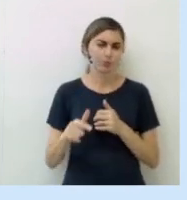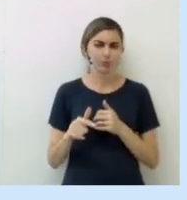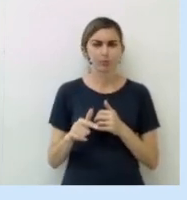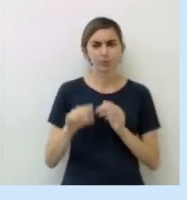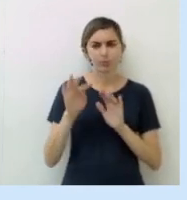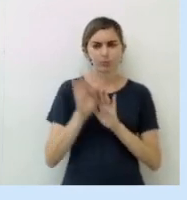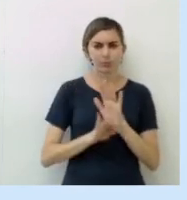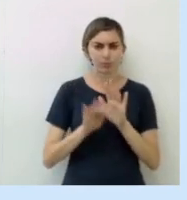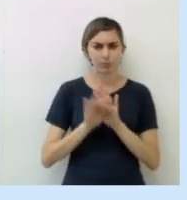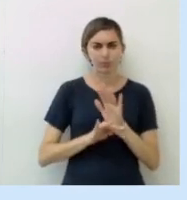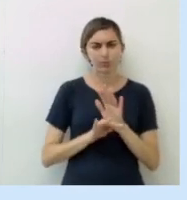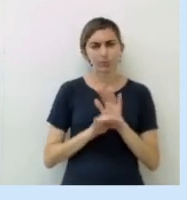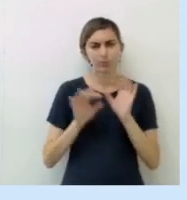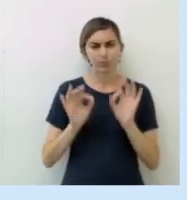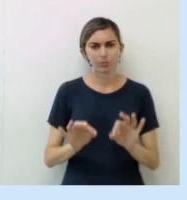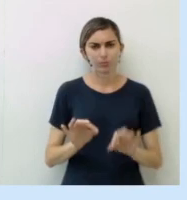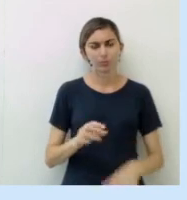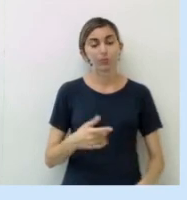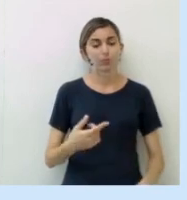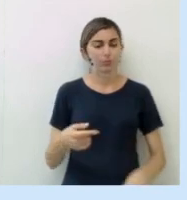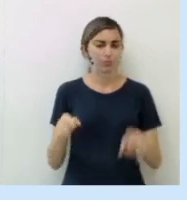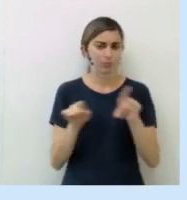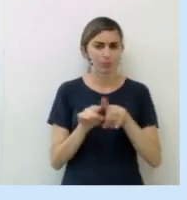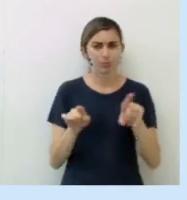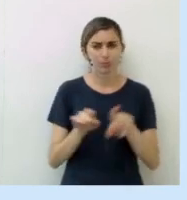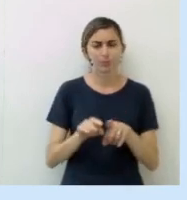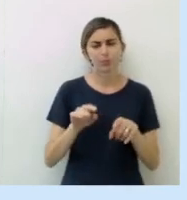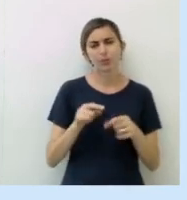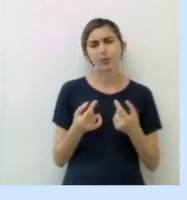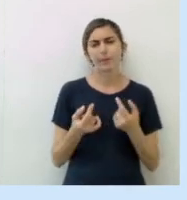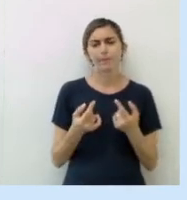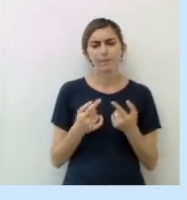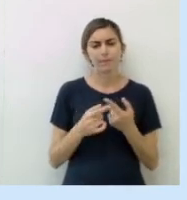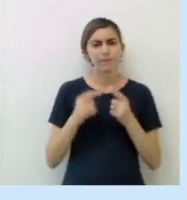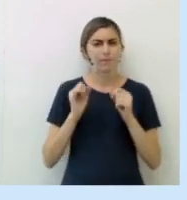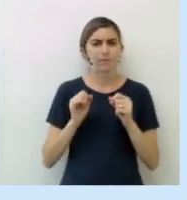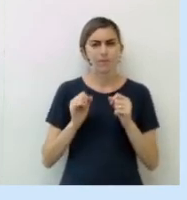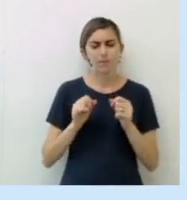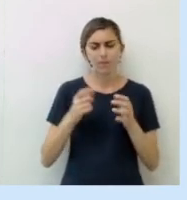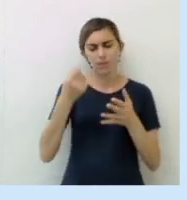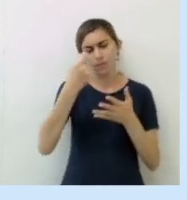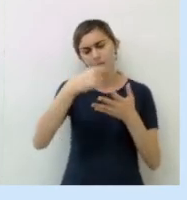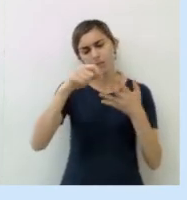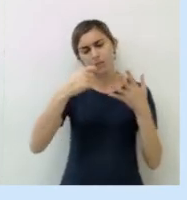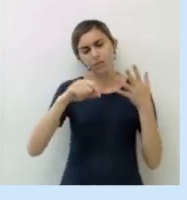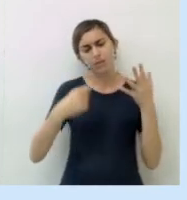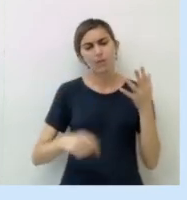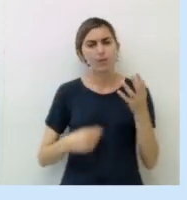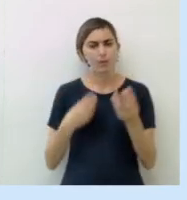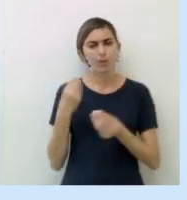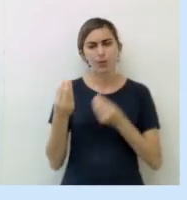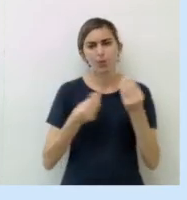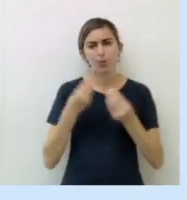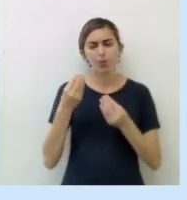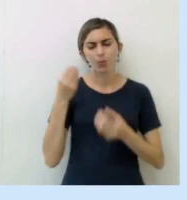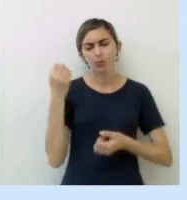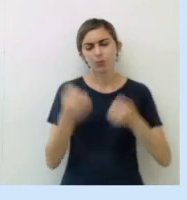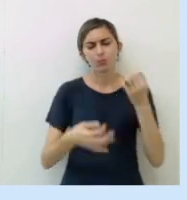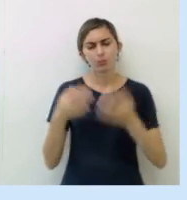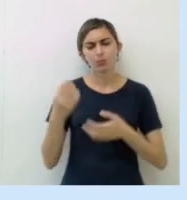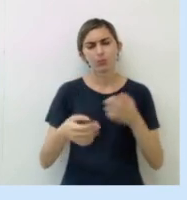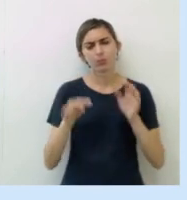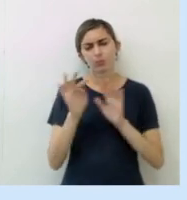outros, certo? E também retextualizar pode ser corrigir. Como estamos tratando